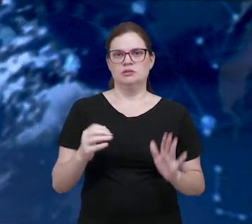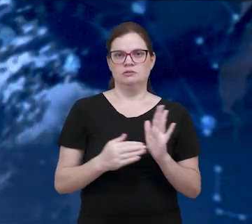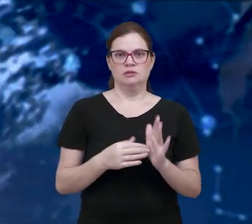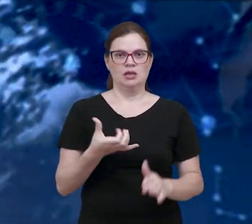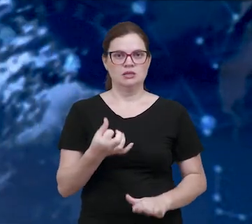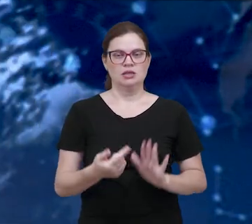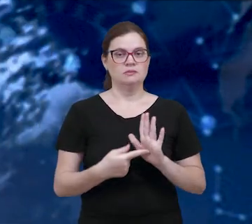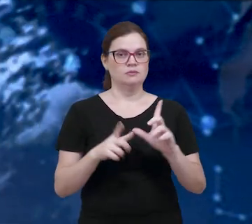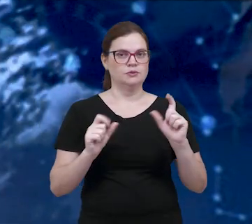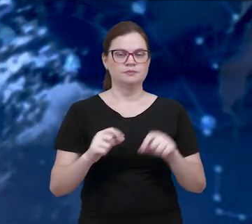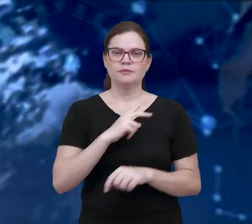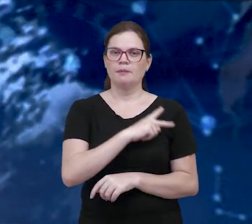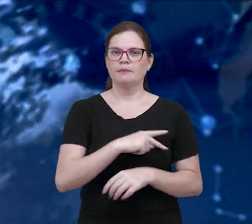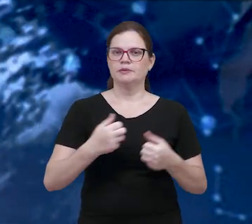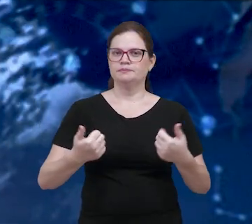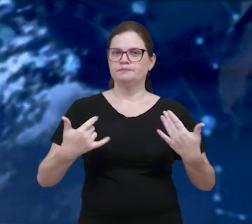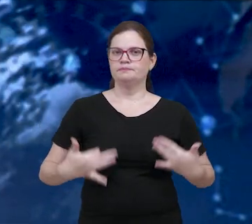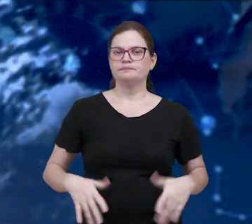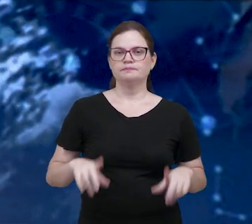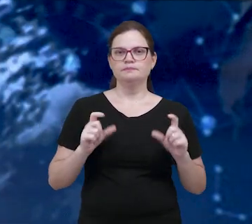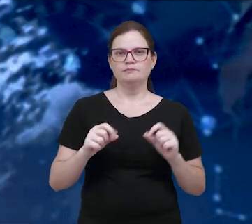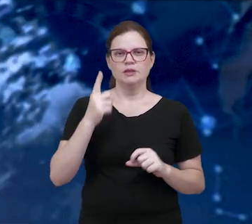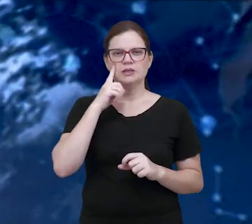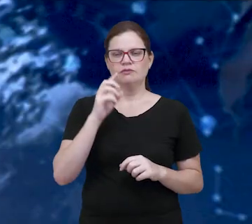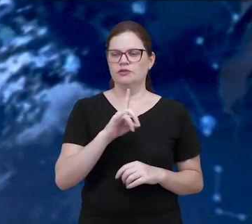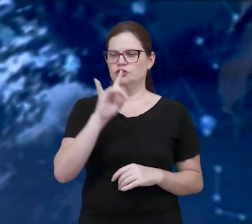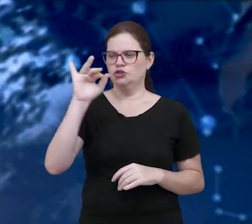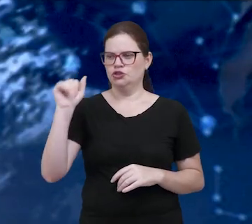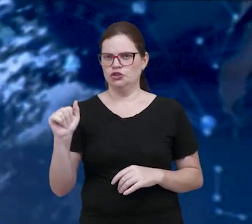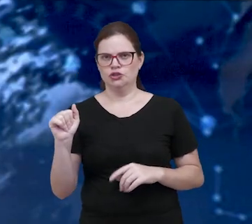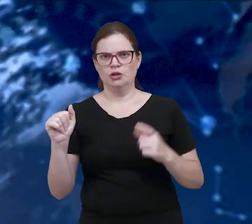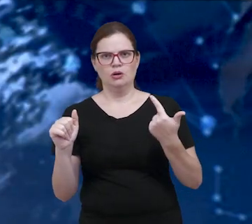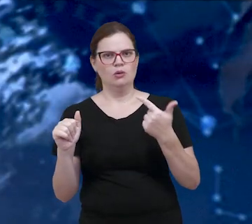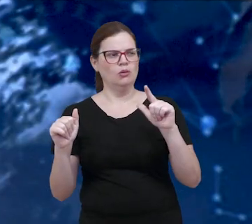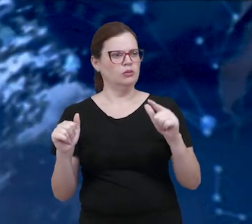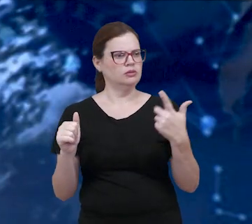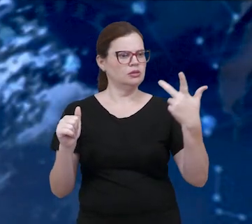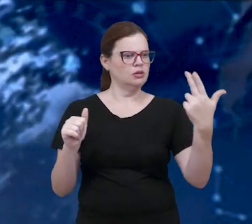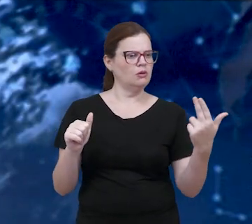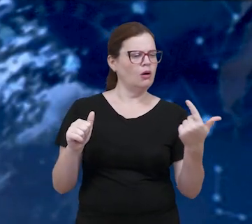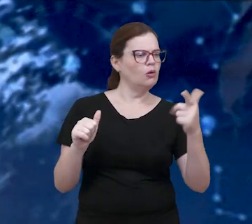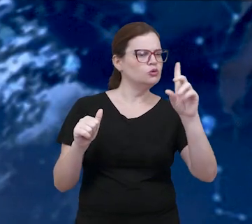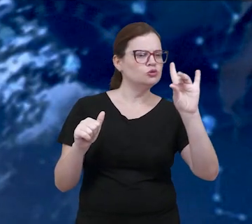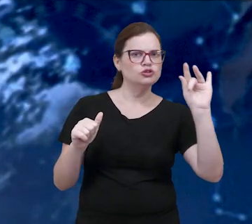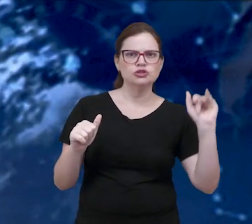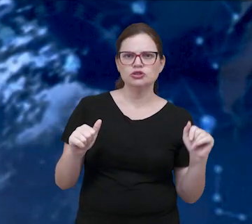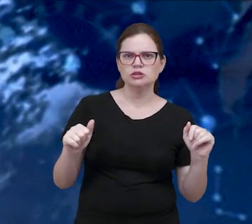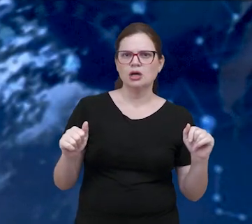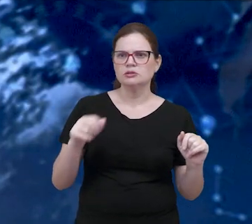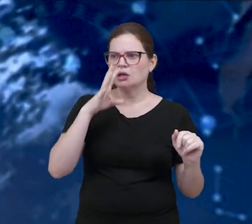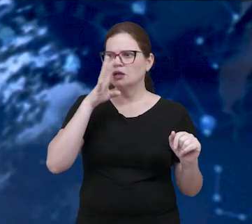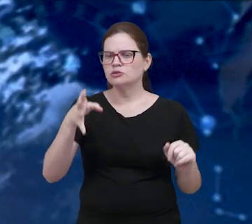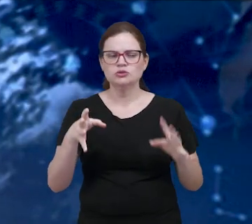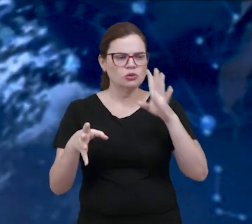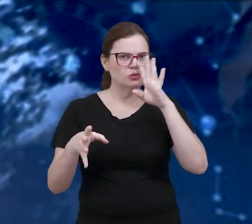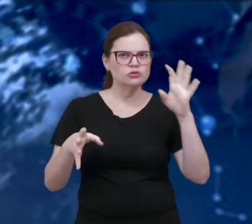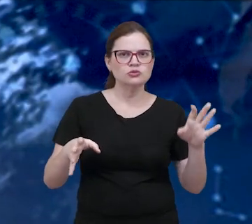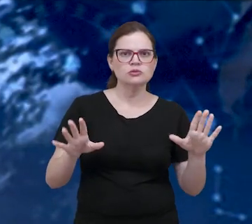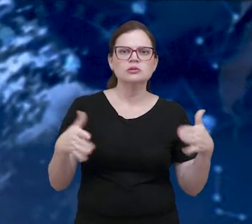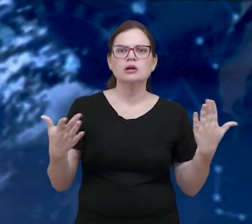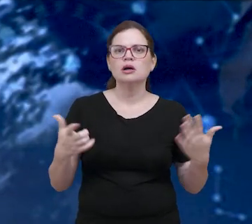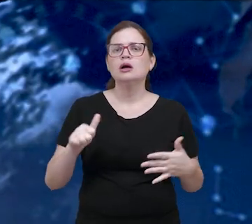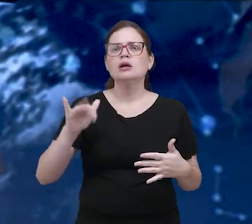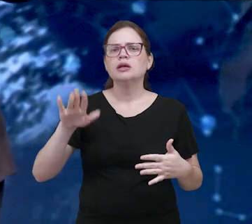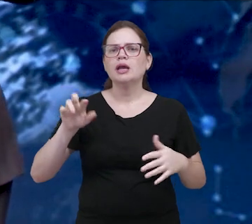seguinte, Paulo diz que um faz diferença entre dia e dia, outro julga igual todos os dias. Quem distingue entre dia